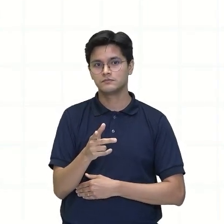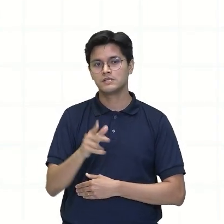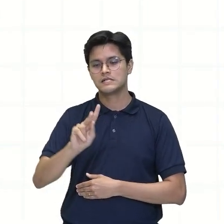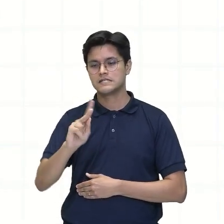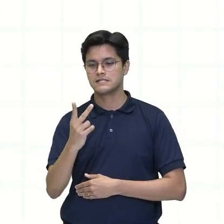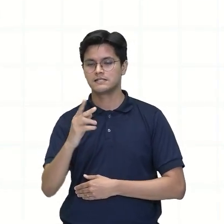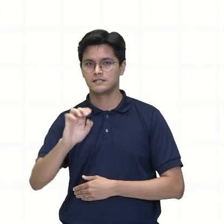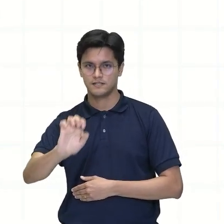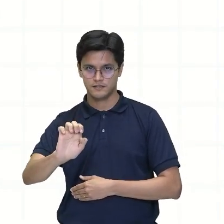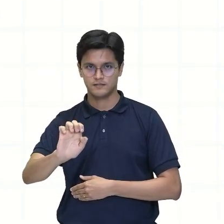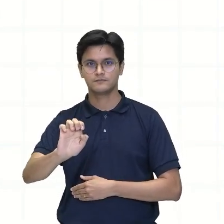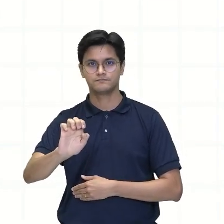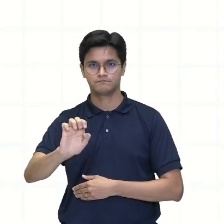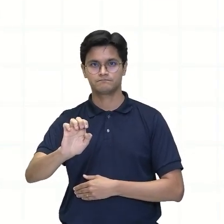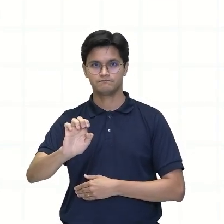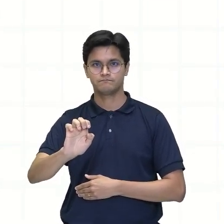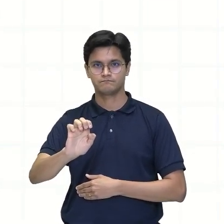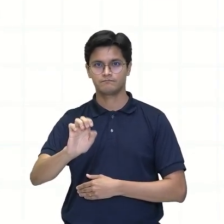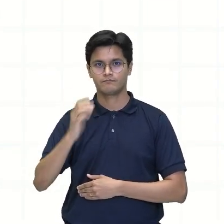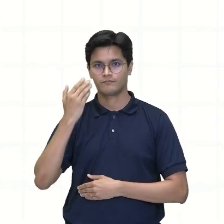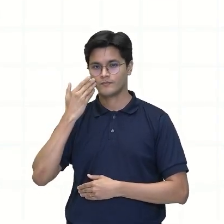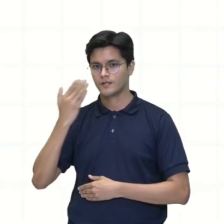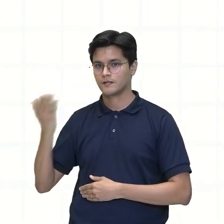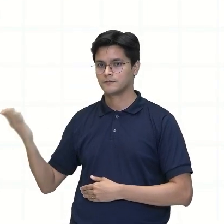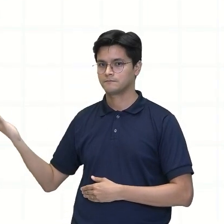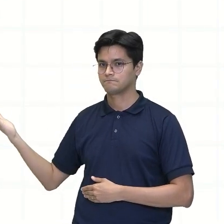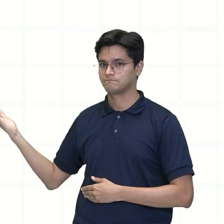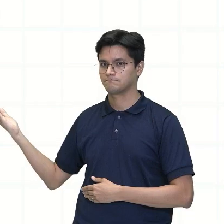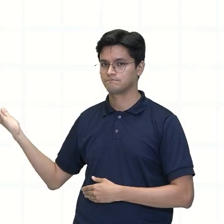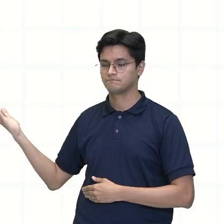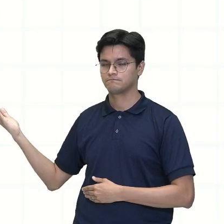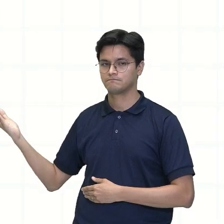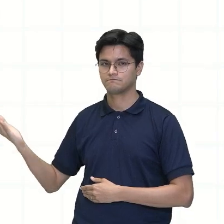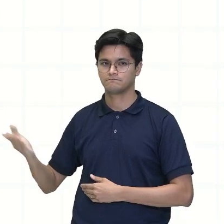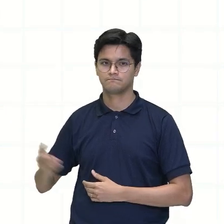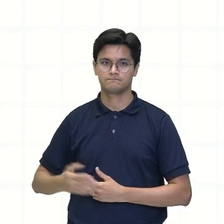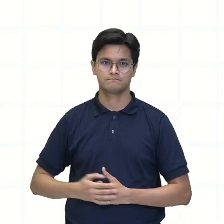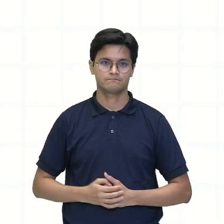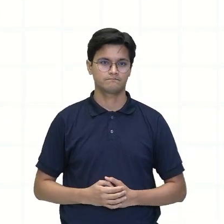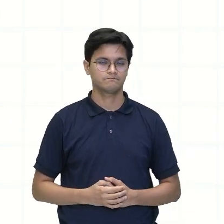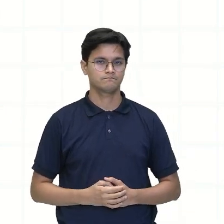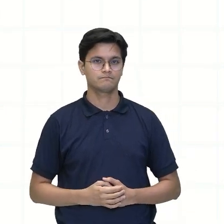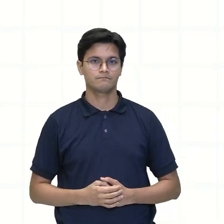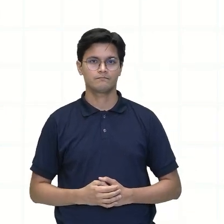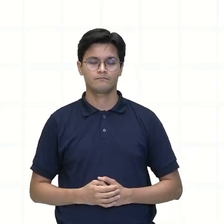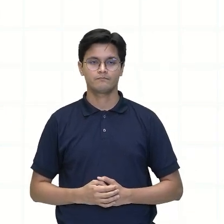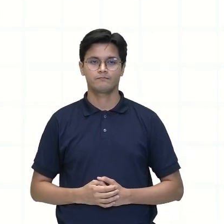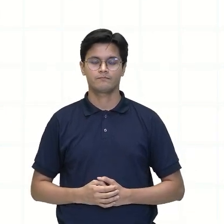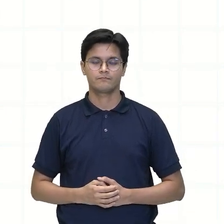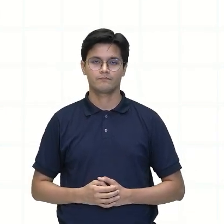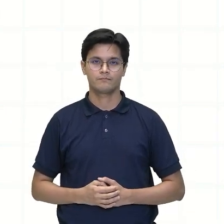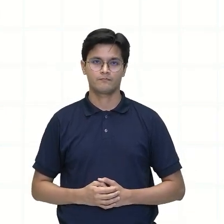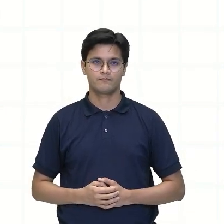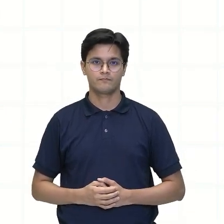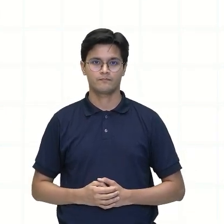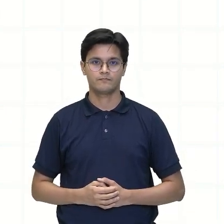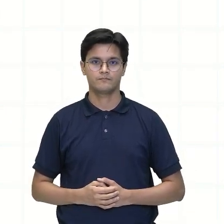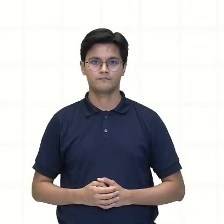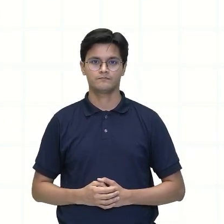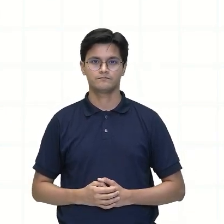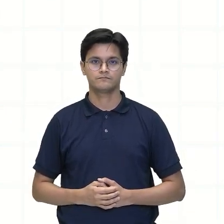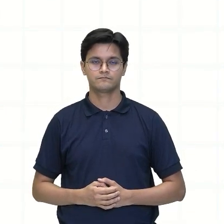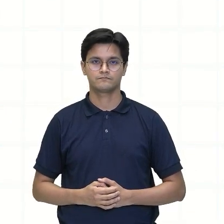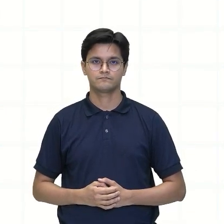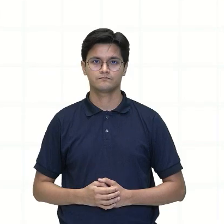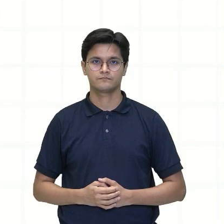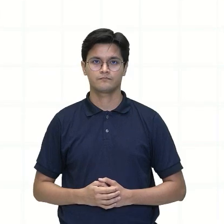Eu estou falando do Solomon, então eu vou dizer he's South African. Julie and I have a dog. Aquela